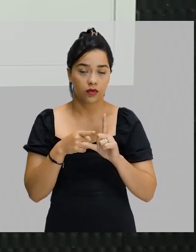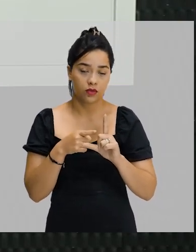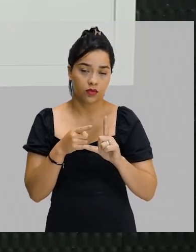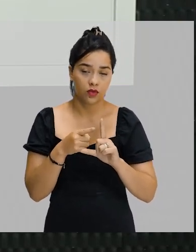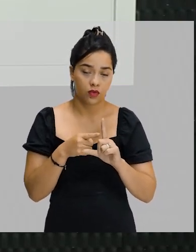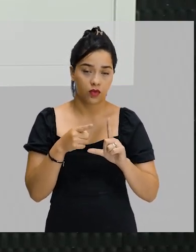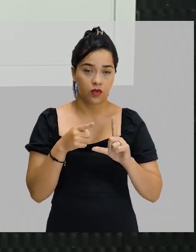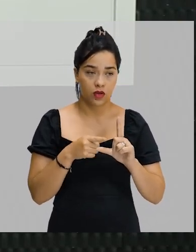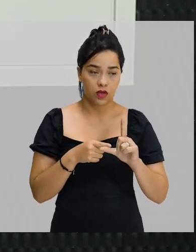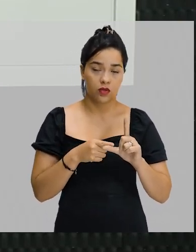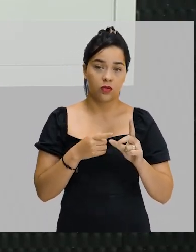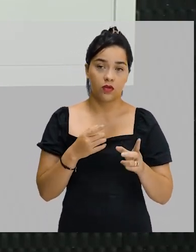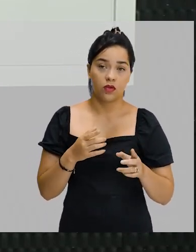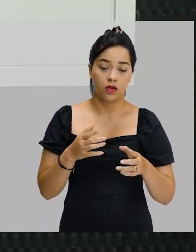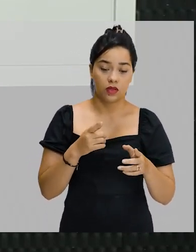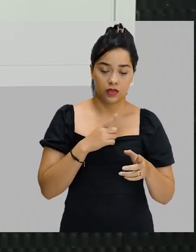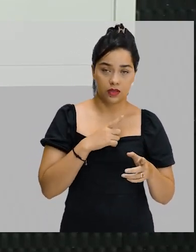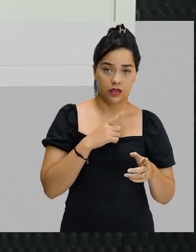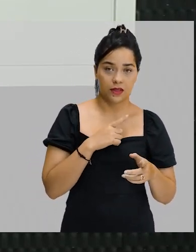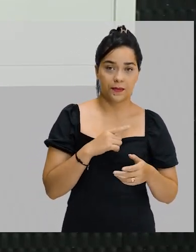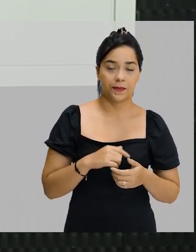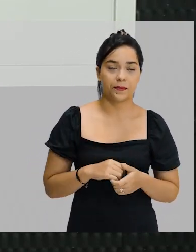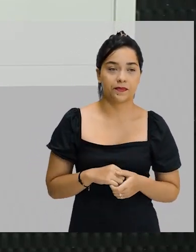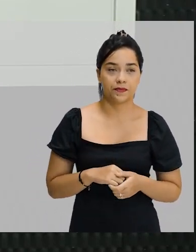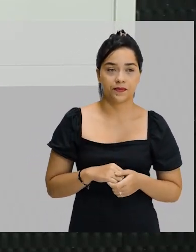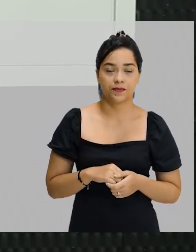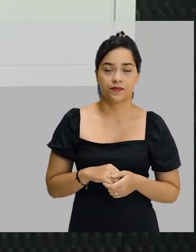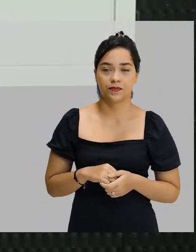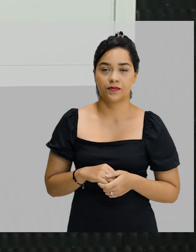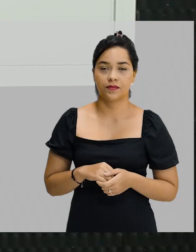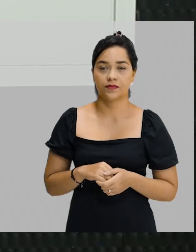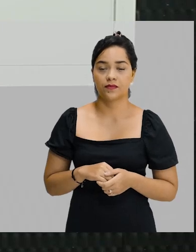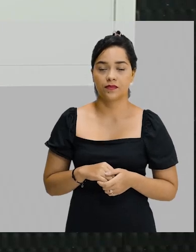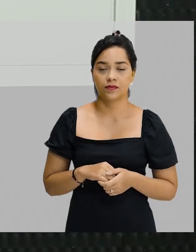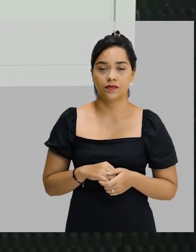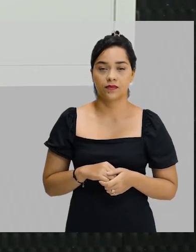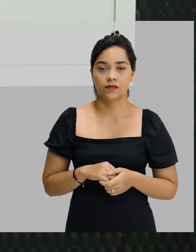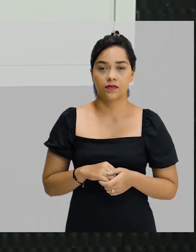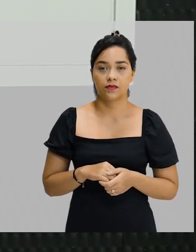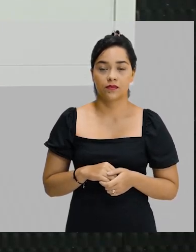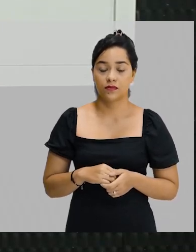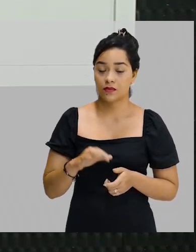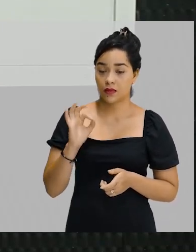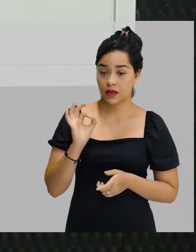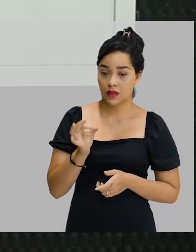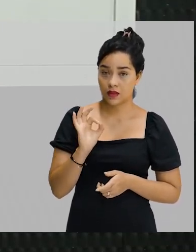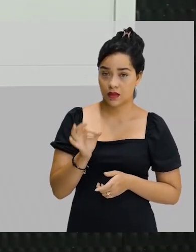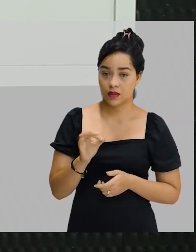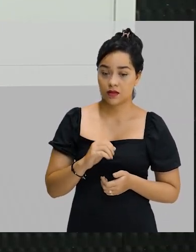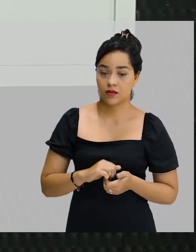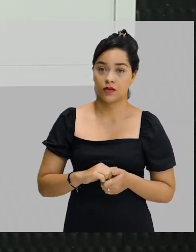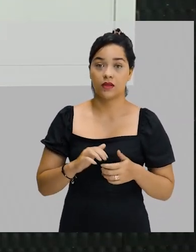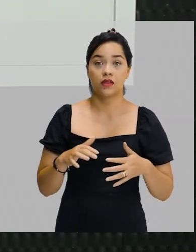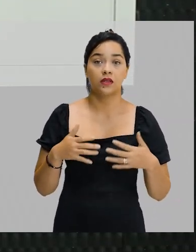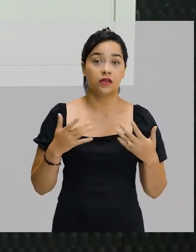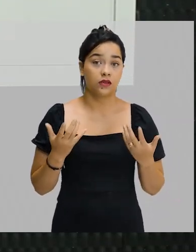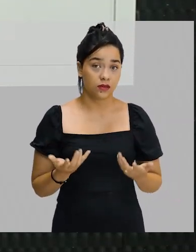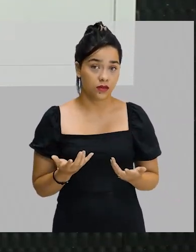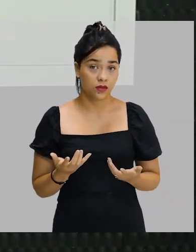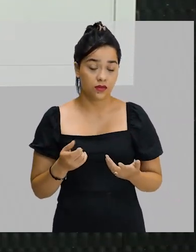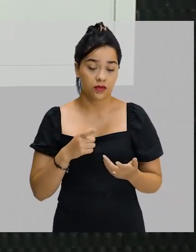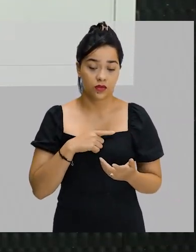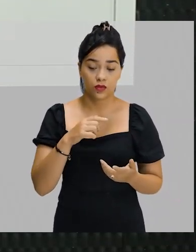ângulo é esta abertura aqui, ó, o ângulo φ, certo? Então,